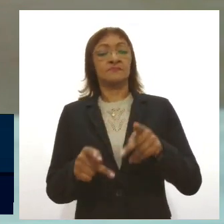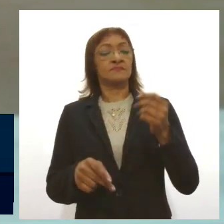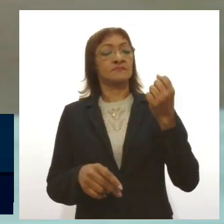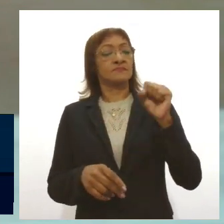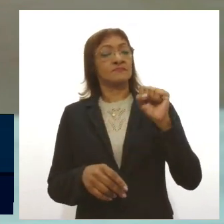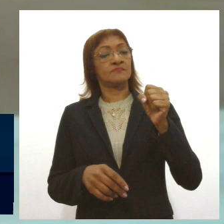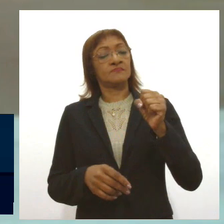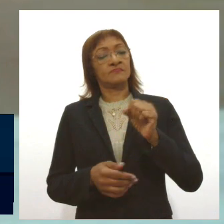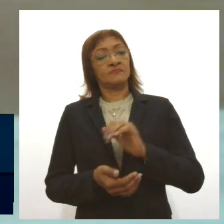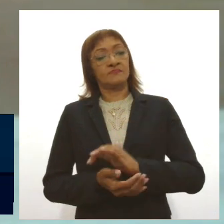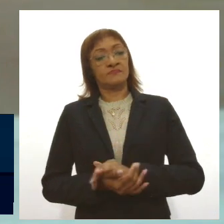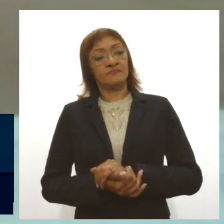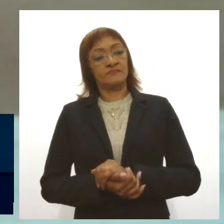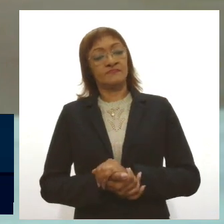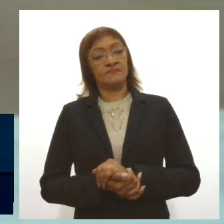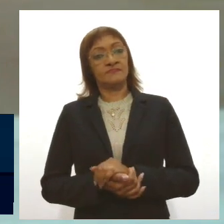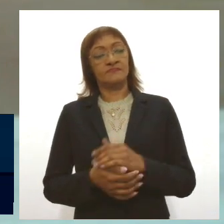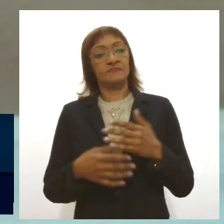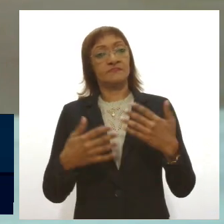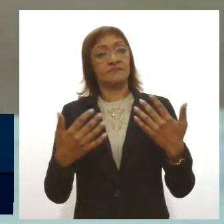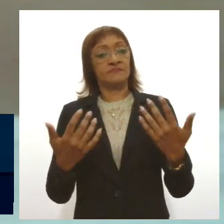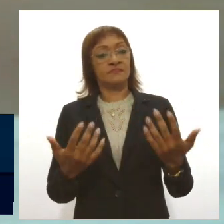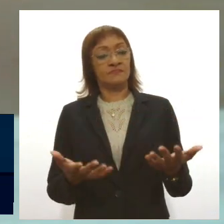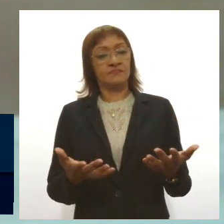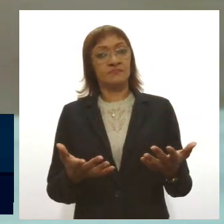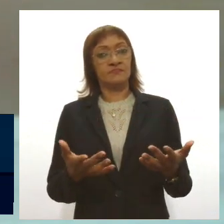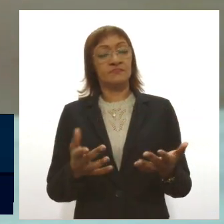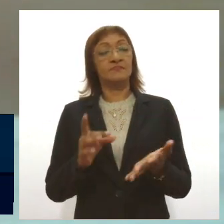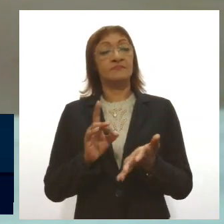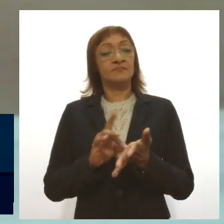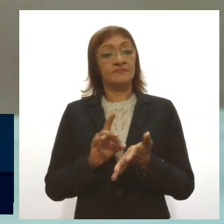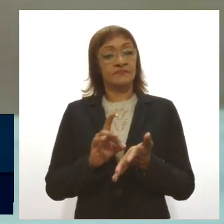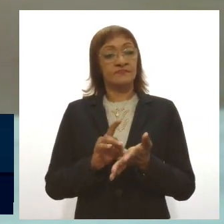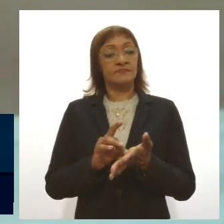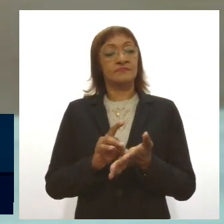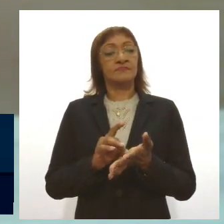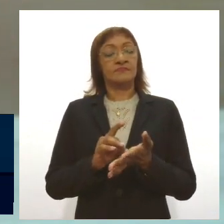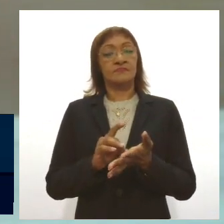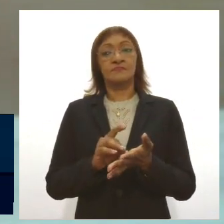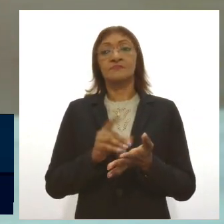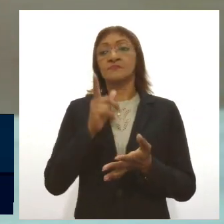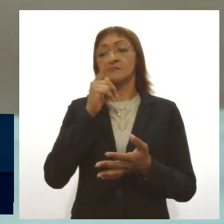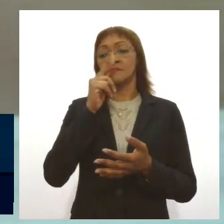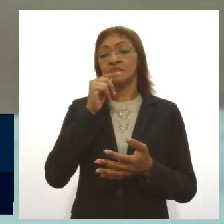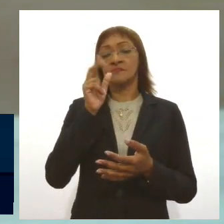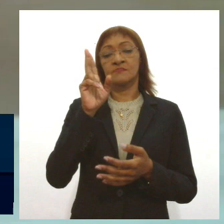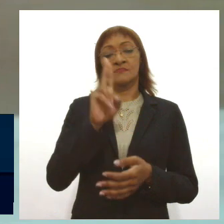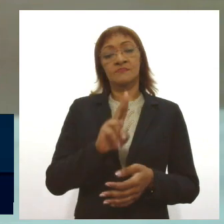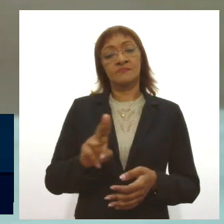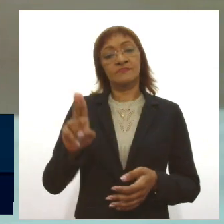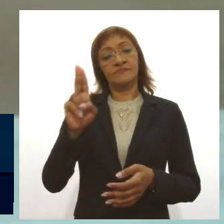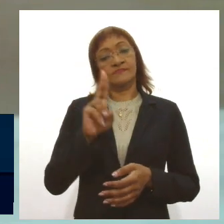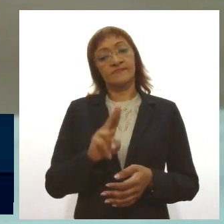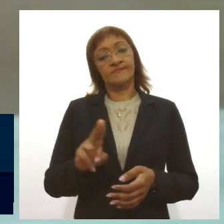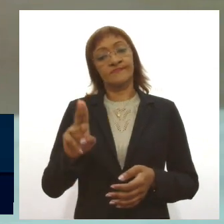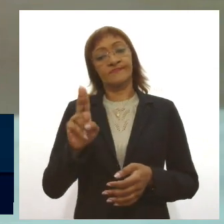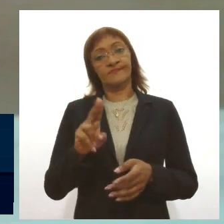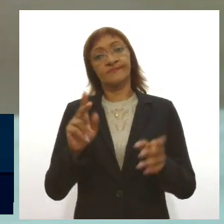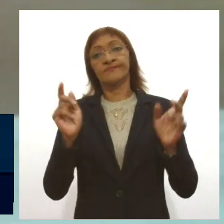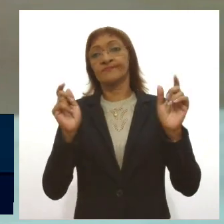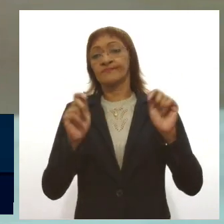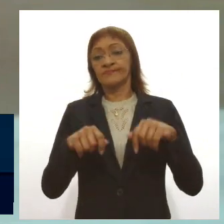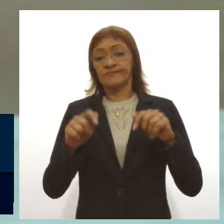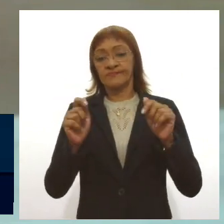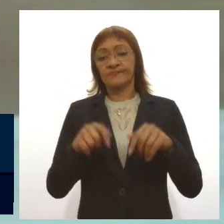gente, se fizer o uso racional, né, dessa água, a gente pode ter aí uma